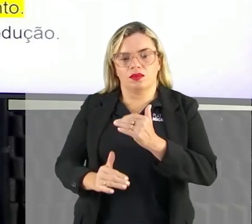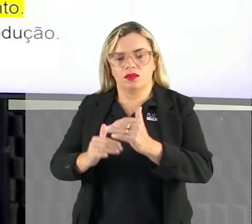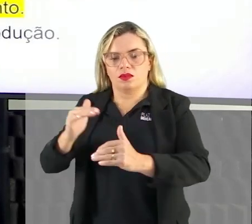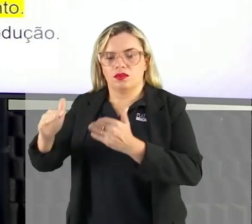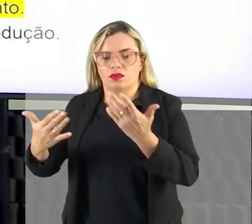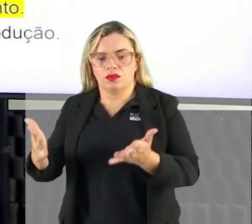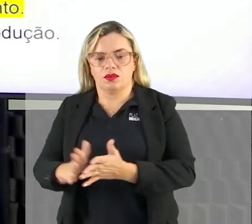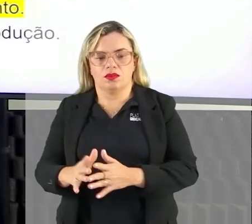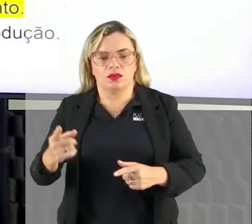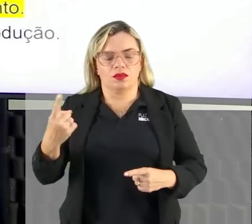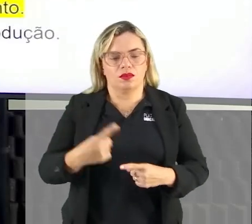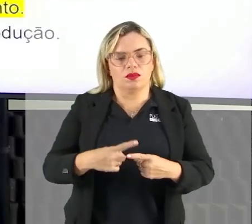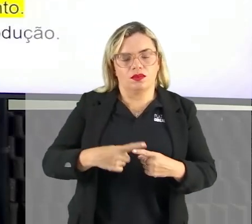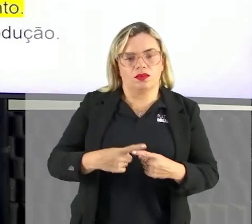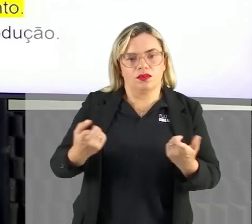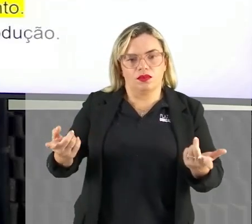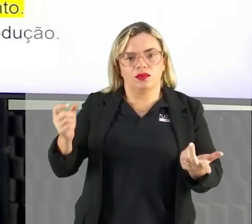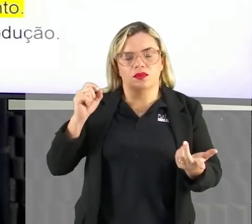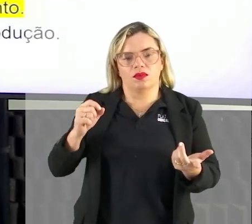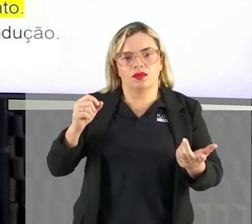abelha, porque